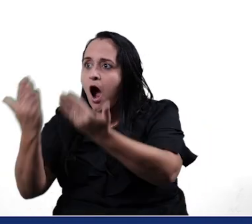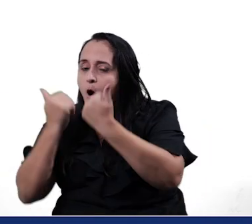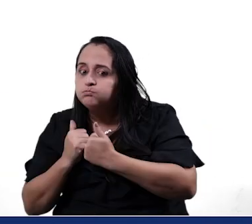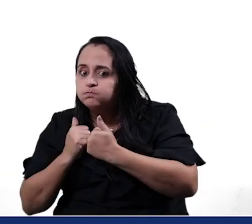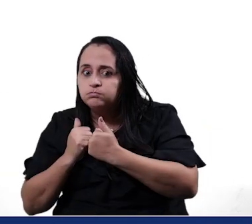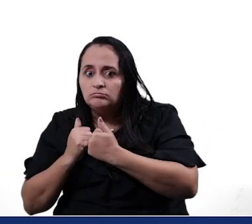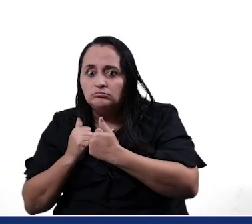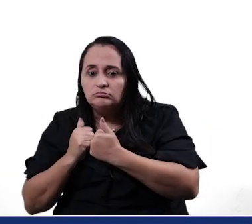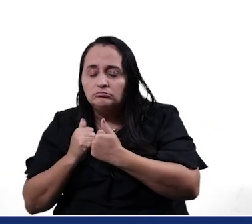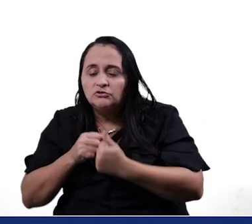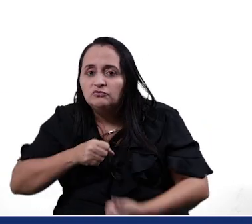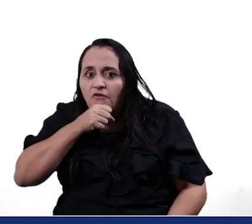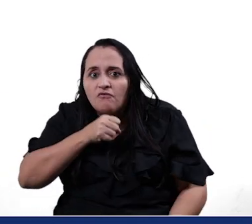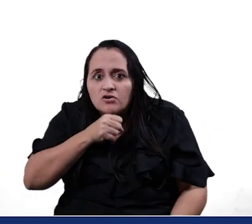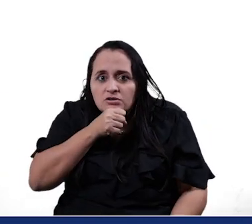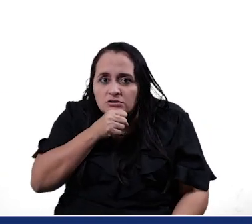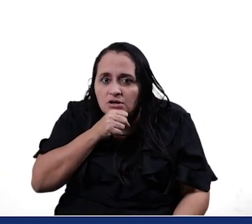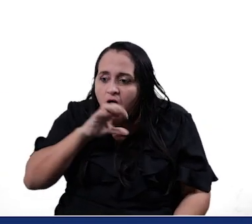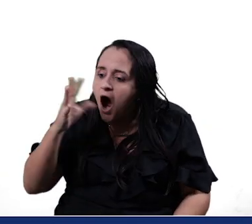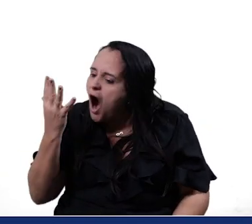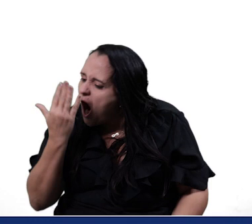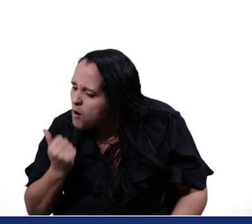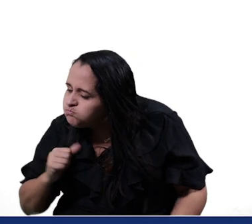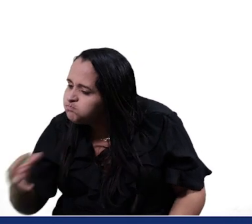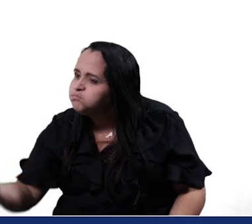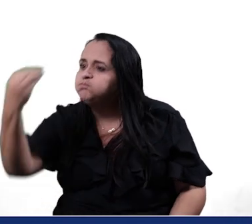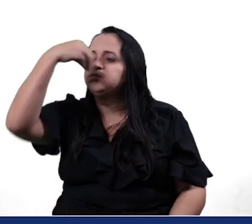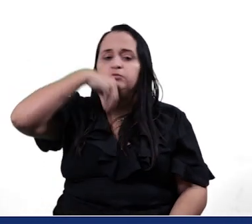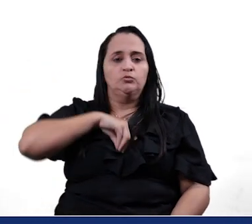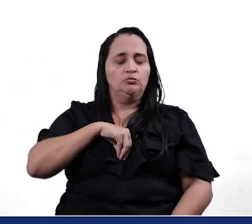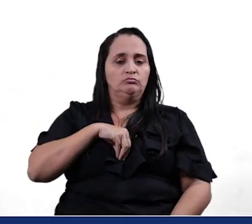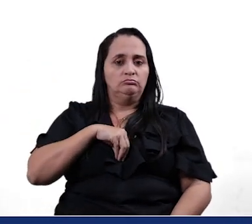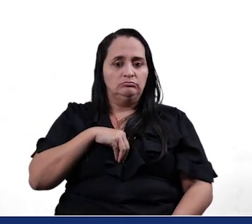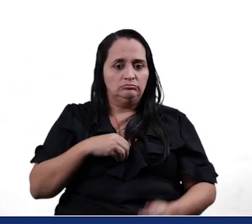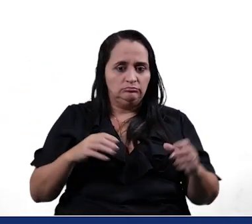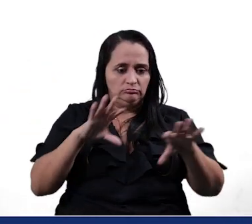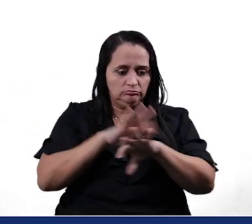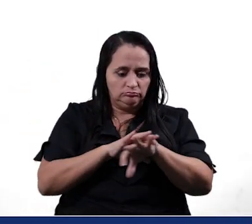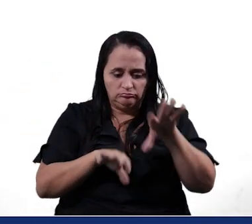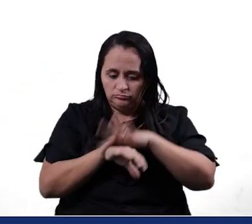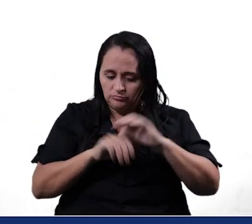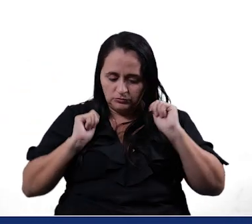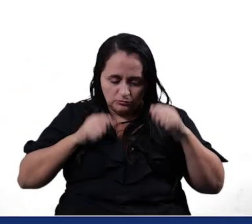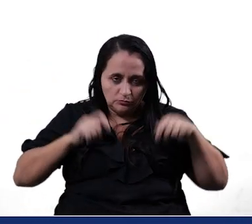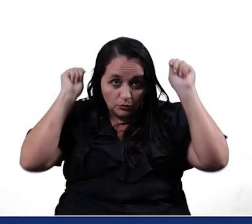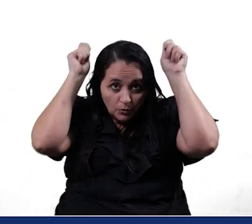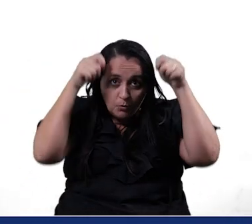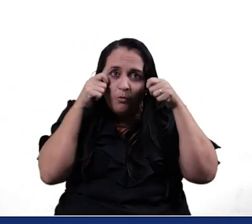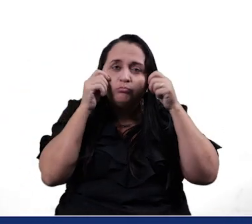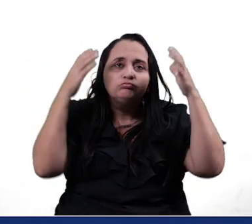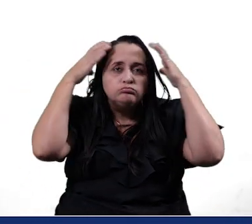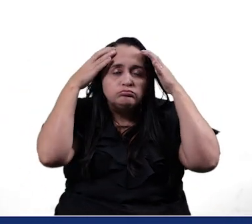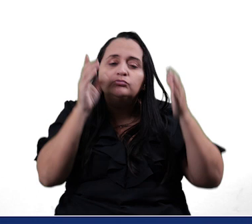devora a vovozinha. Rapidamente ele coloca as roupas da vovó e se deita na cama para esperar a